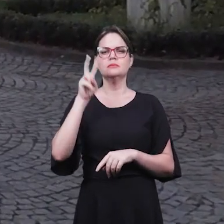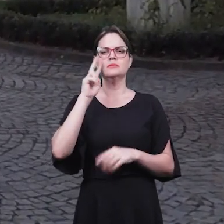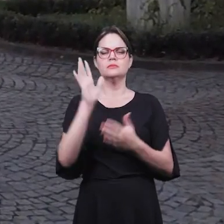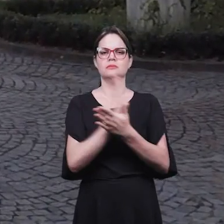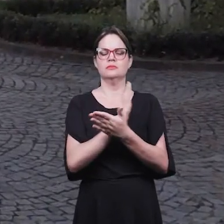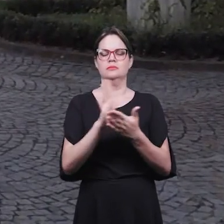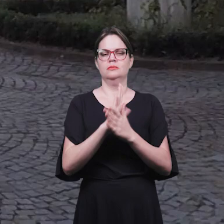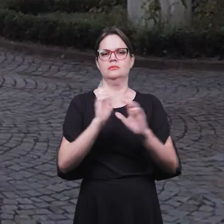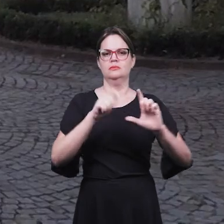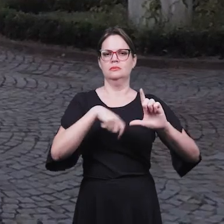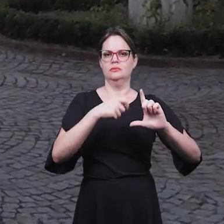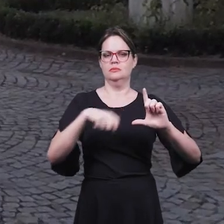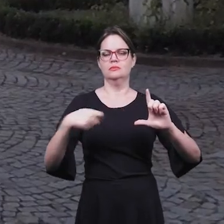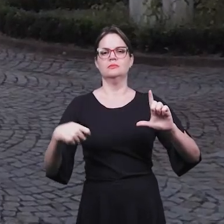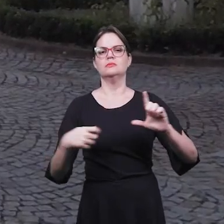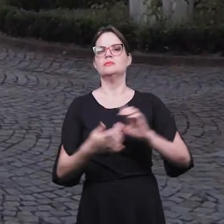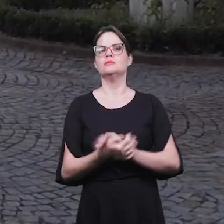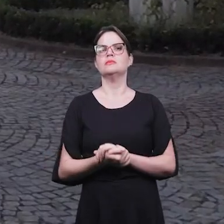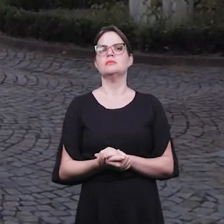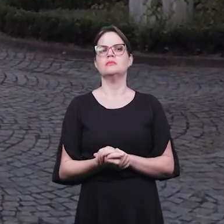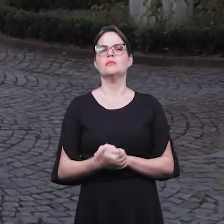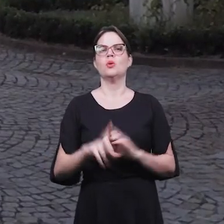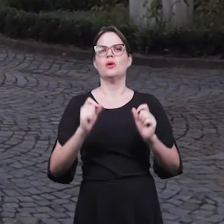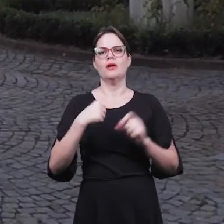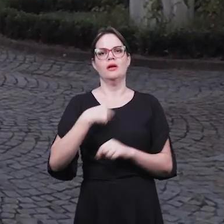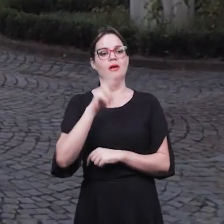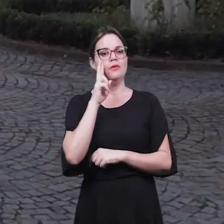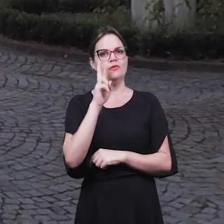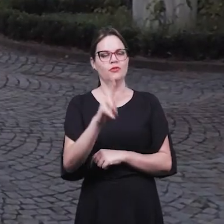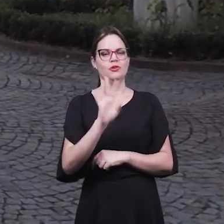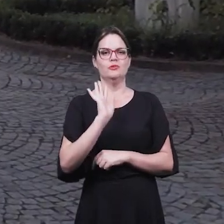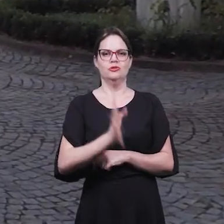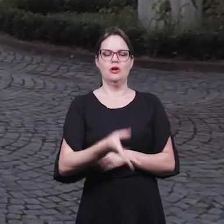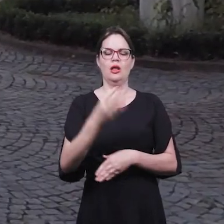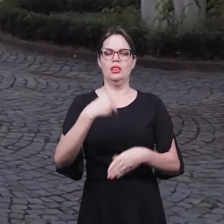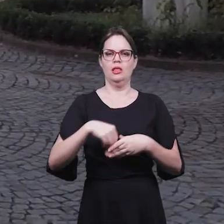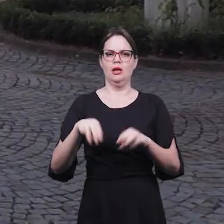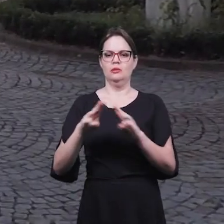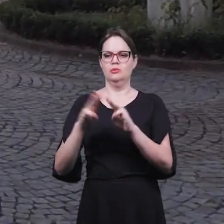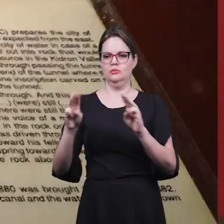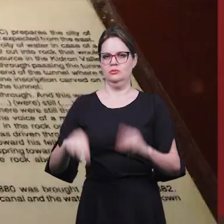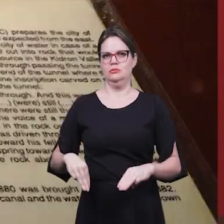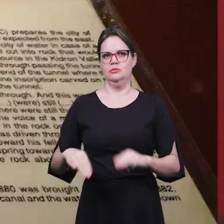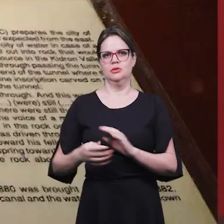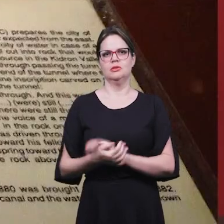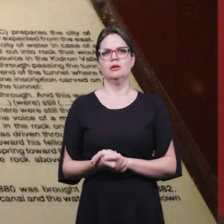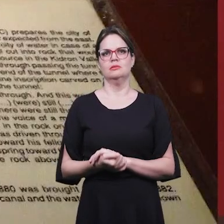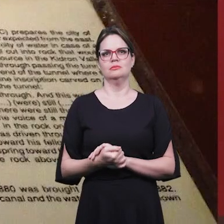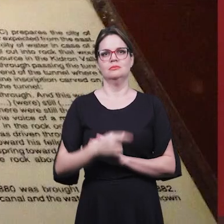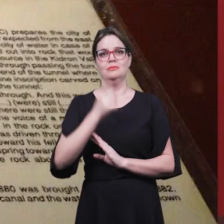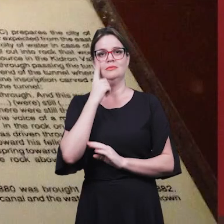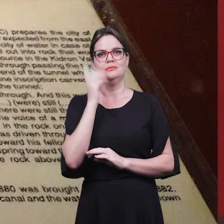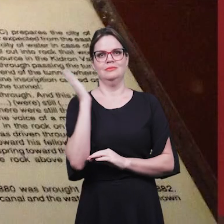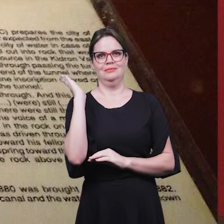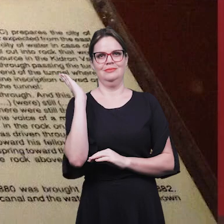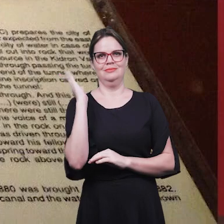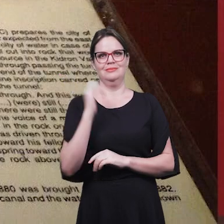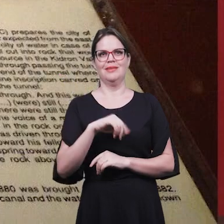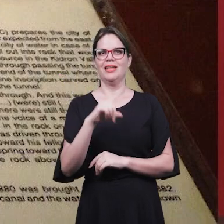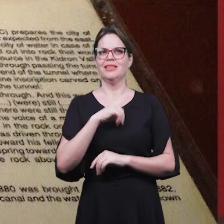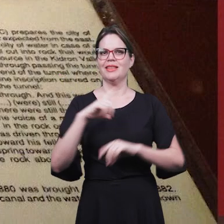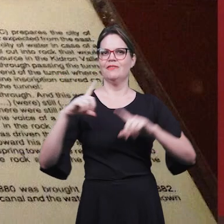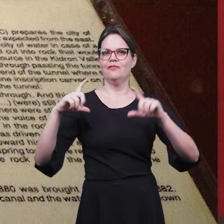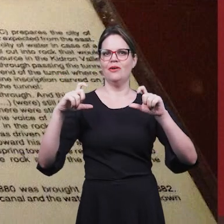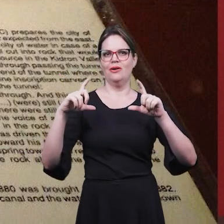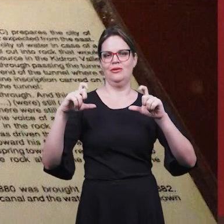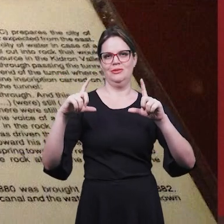alguns arqueologistas já viram essa estela lá no Museu de Istambul, e lá em Israel tem essa foto